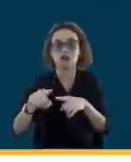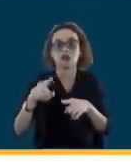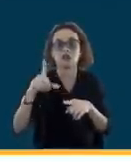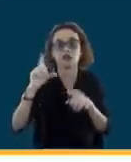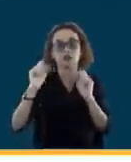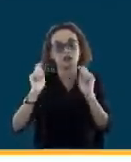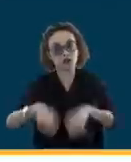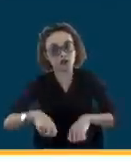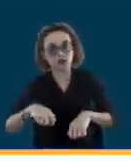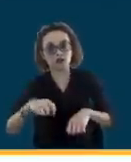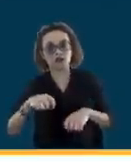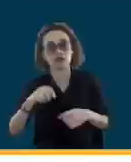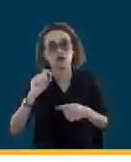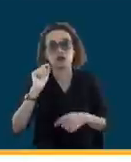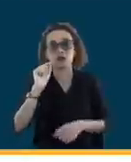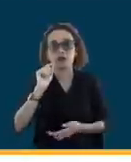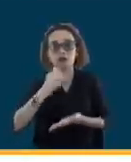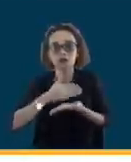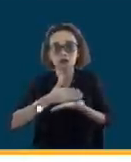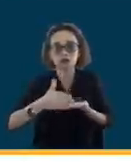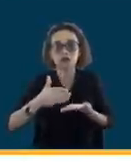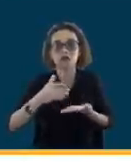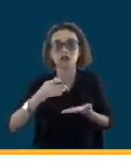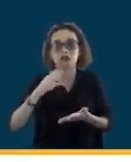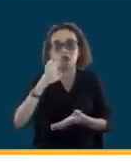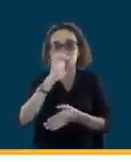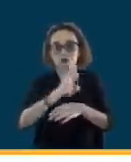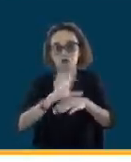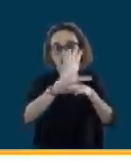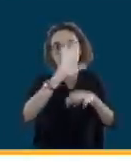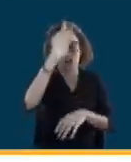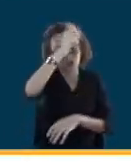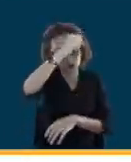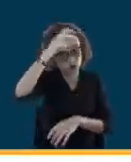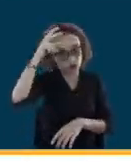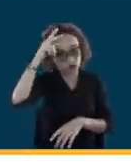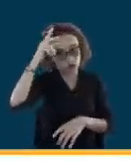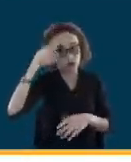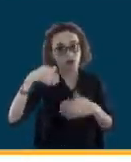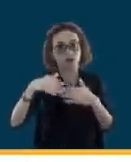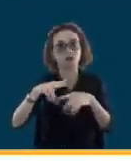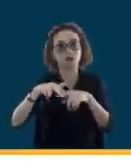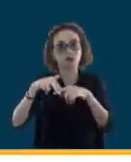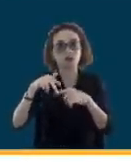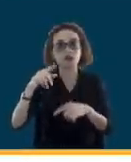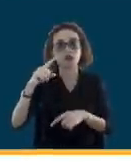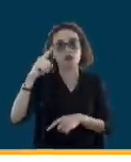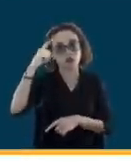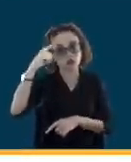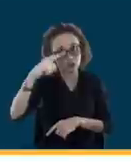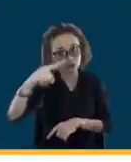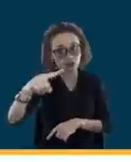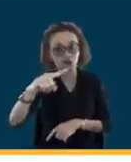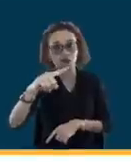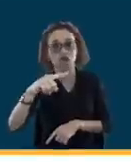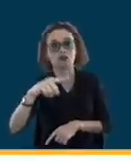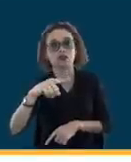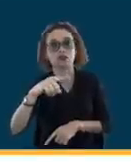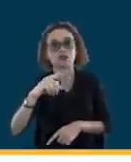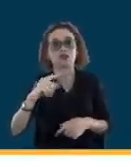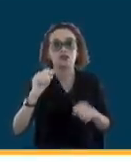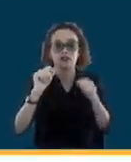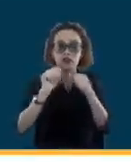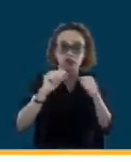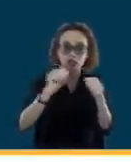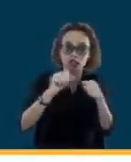dar início ao processo dos estados e municípios. Portanto, ao longo dessa semana, né, que a gente vai estar aqui aplicando, fazendo o